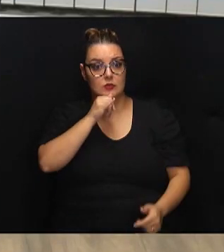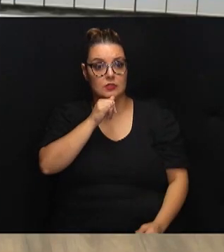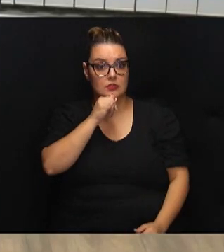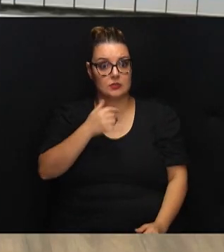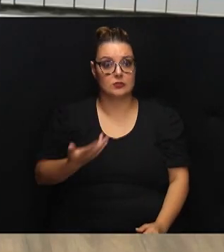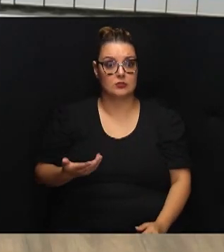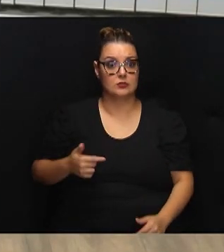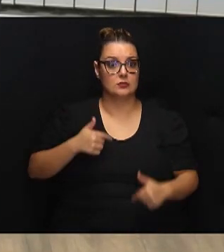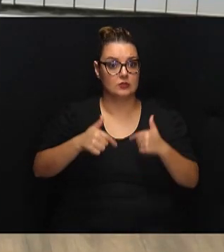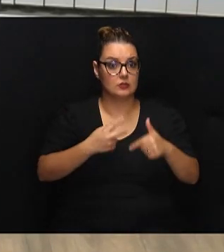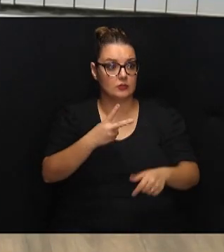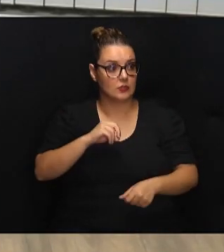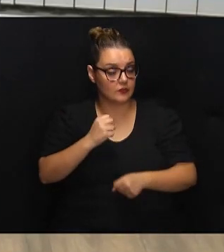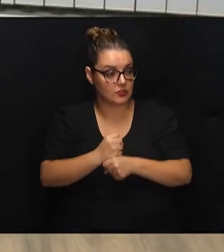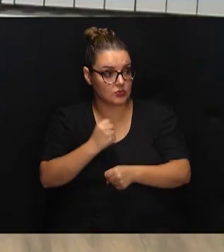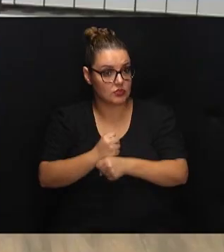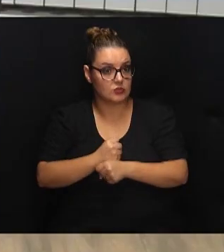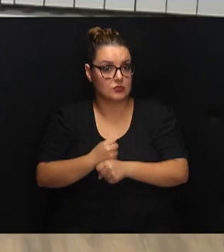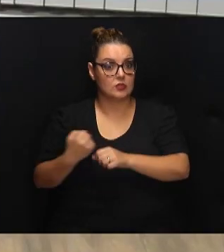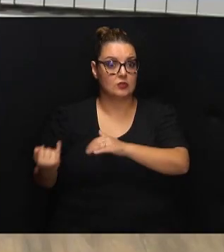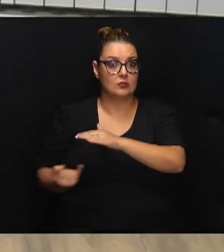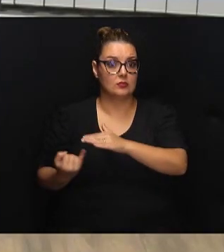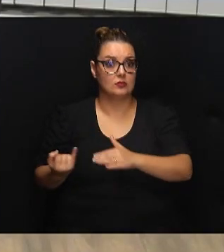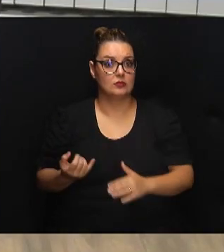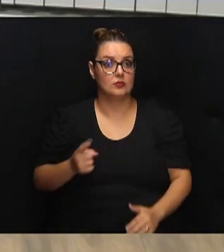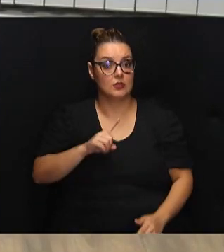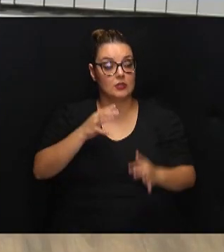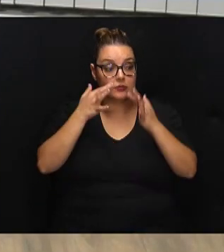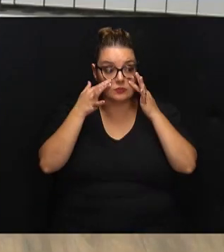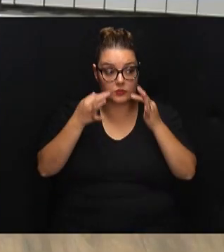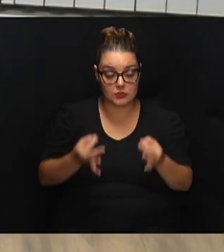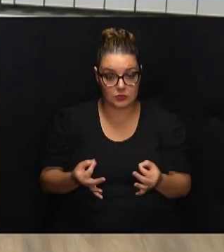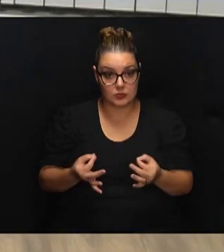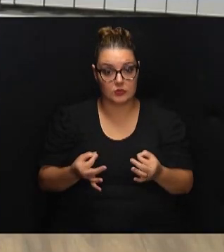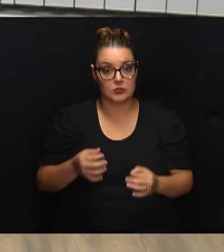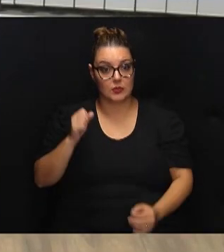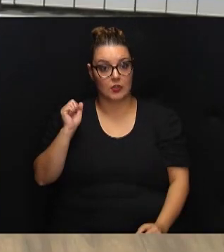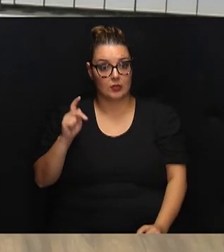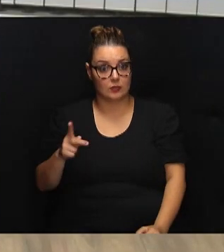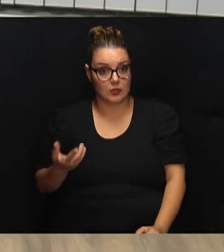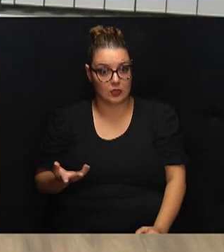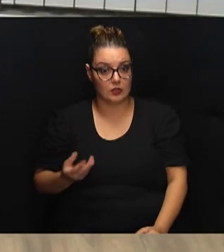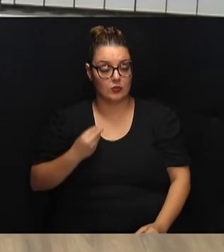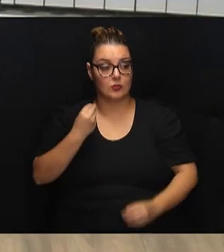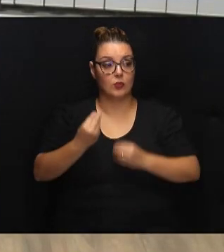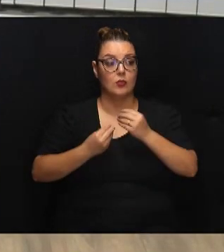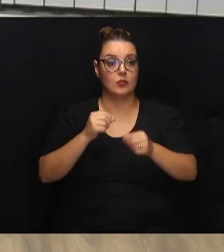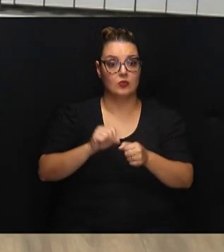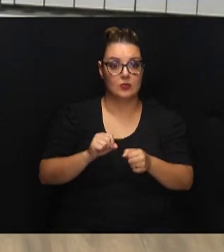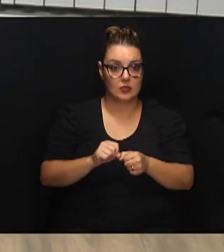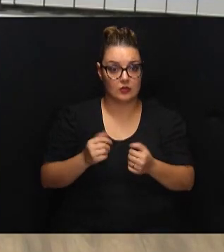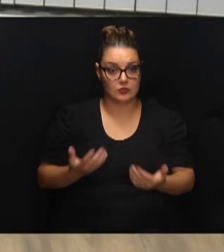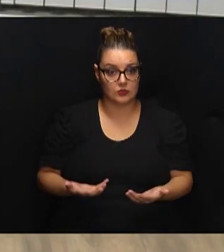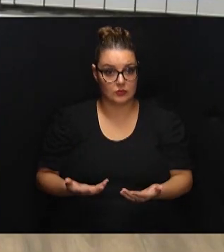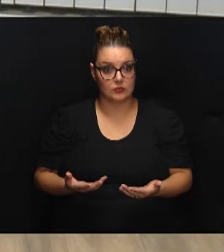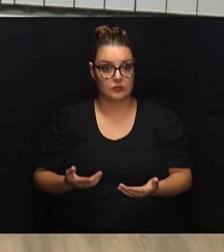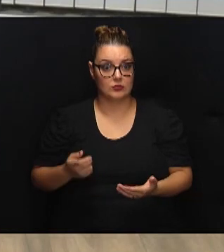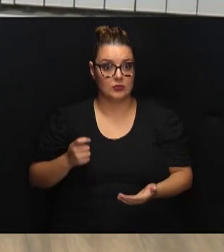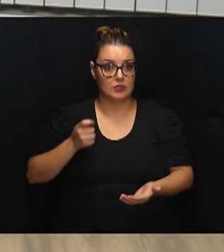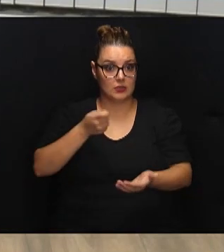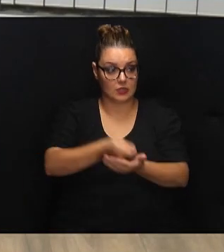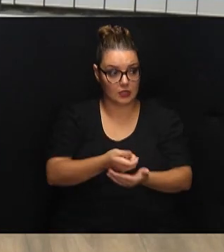aí 20 anos na informalidade e não se atentou na questão da aposentadoria. Como é que ela vai fazer? Ela vai ter que